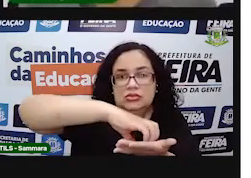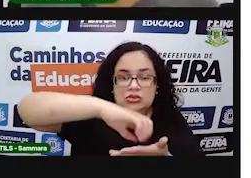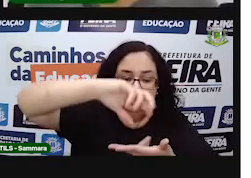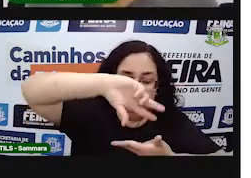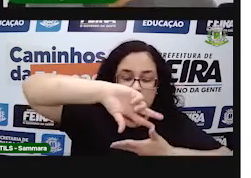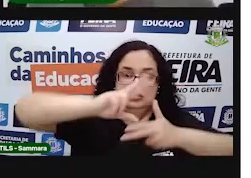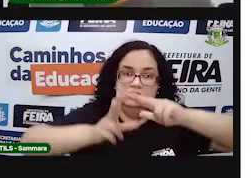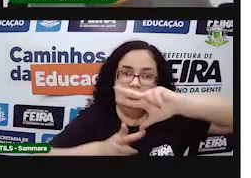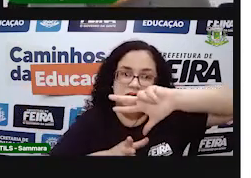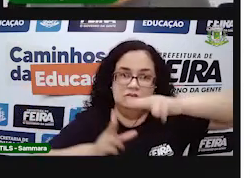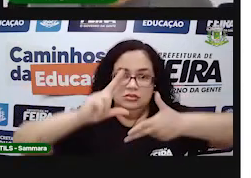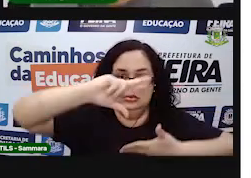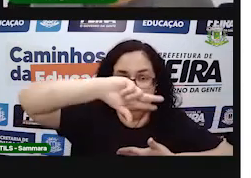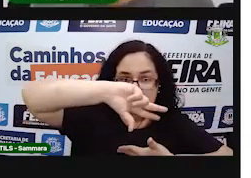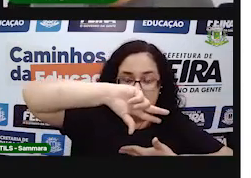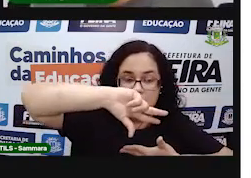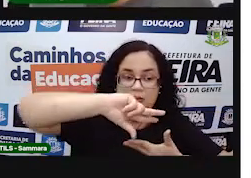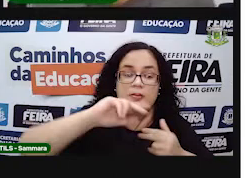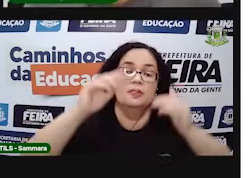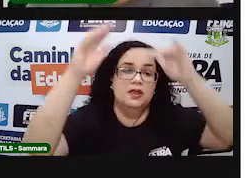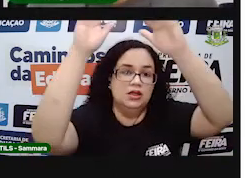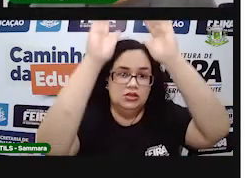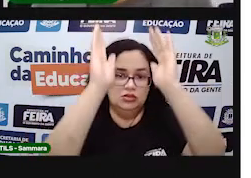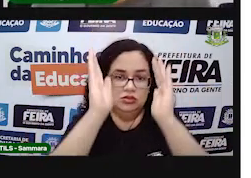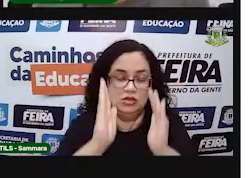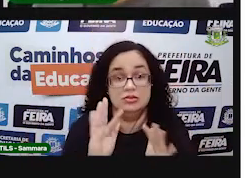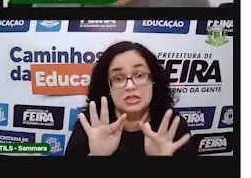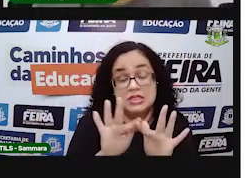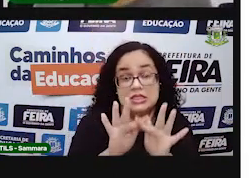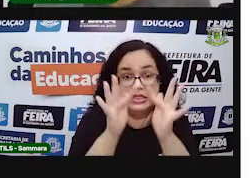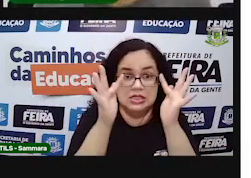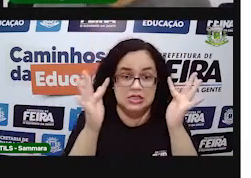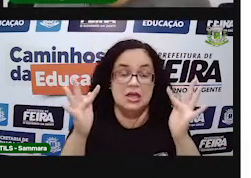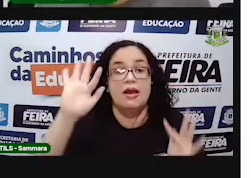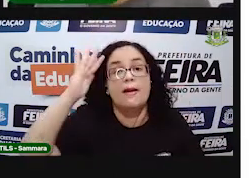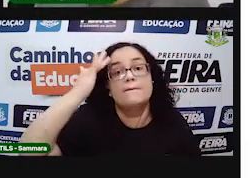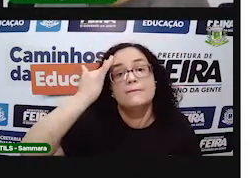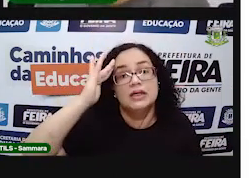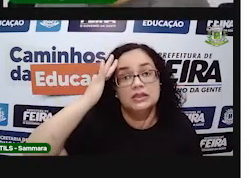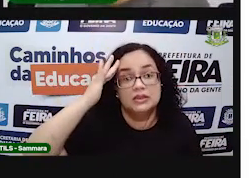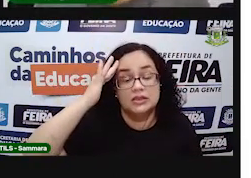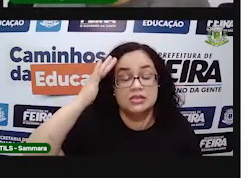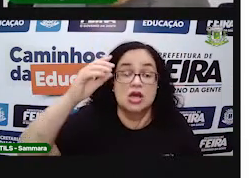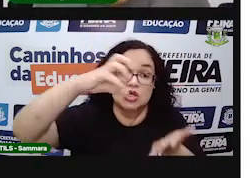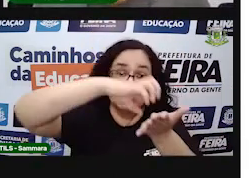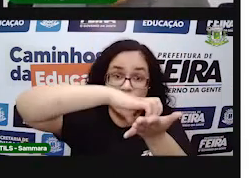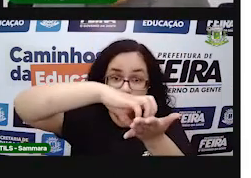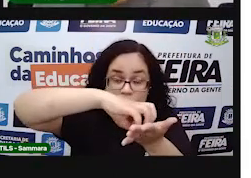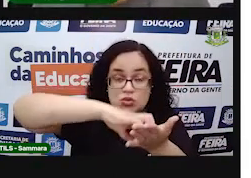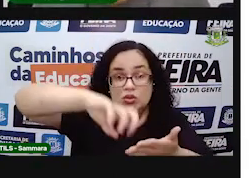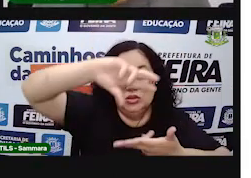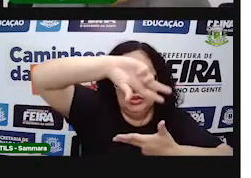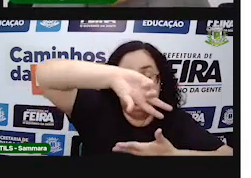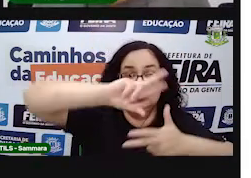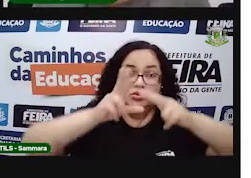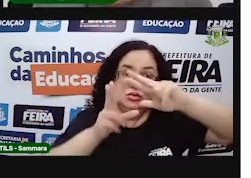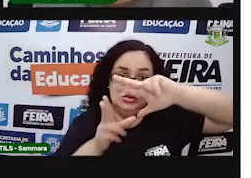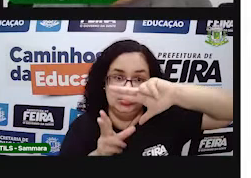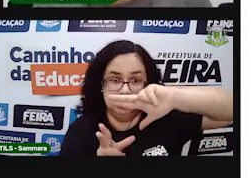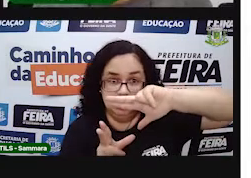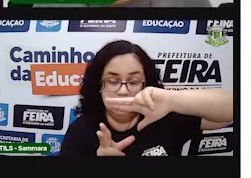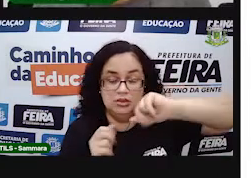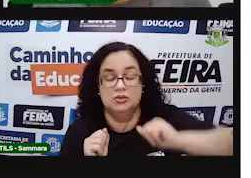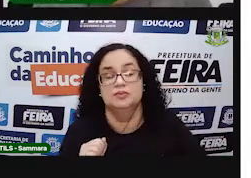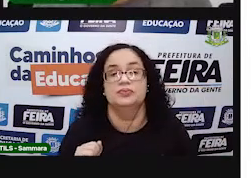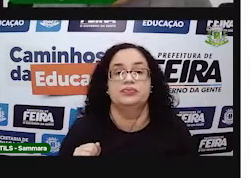é um sólido geométrico, tá? De uma forma bem simples para a gente entender, sólido